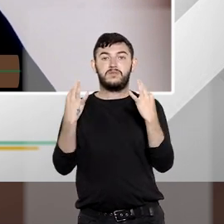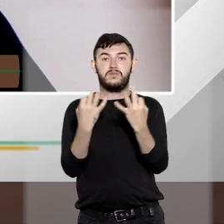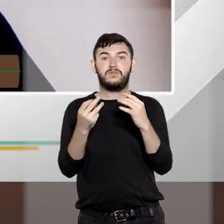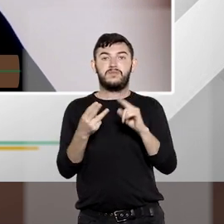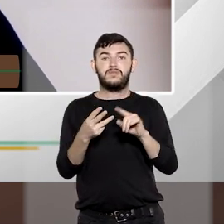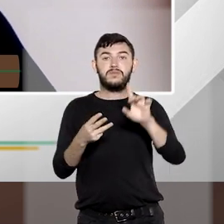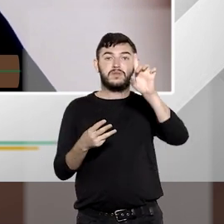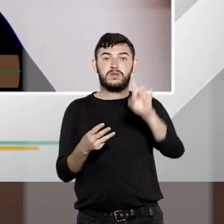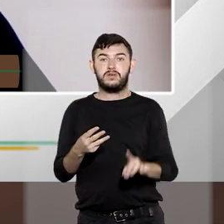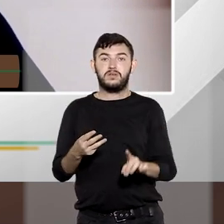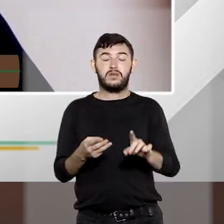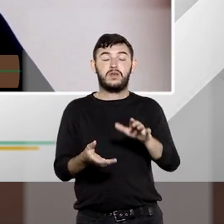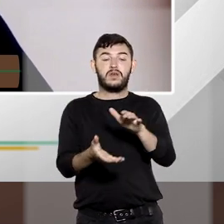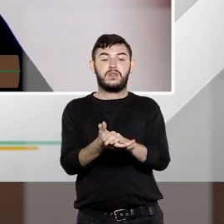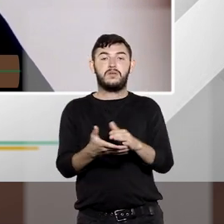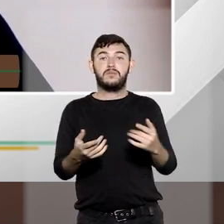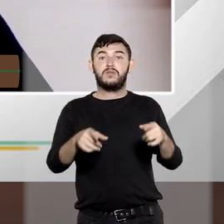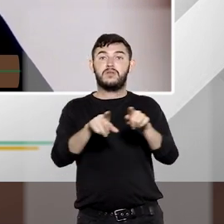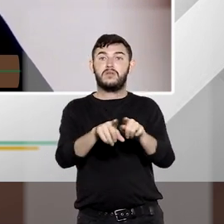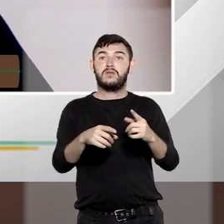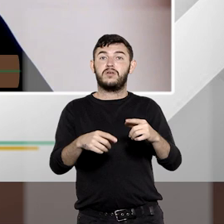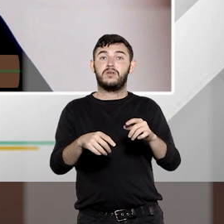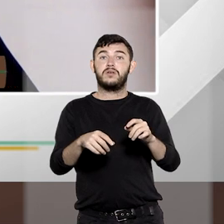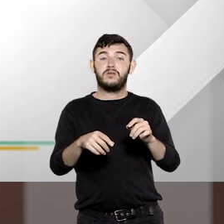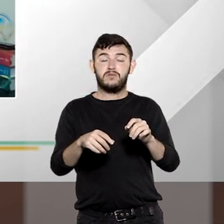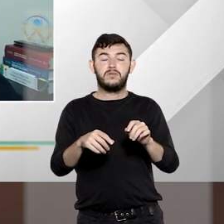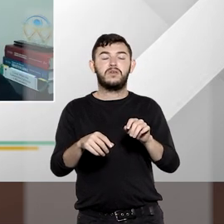casamento, à união estável e à família.